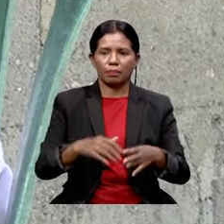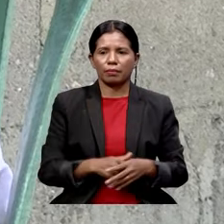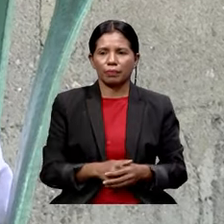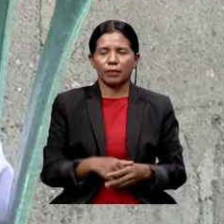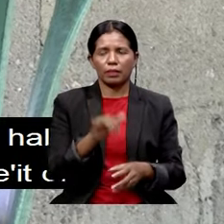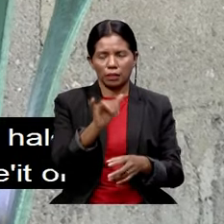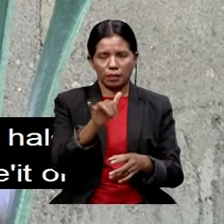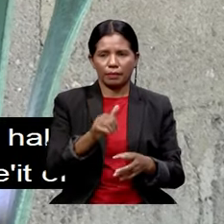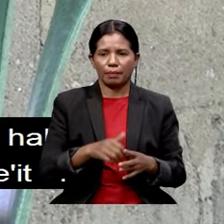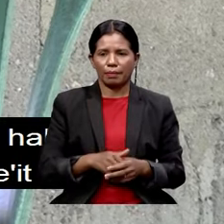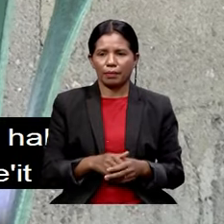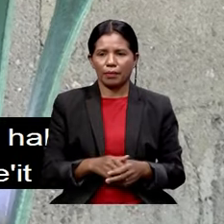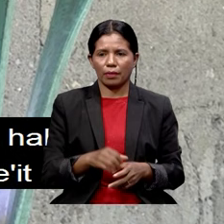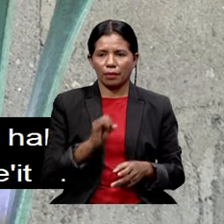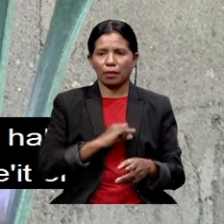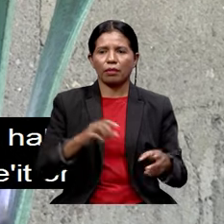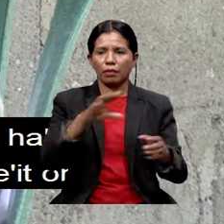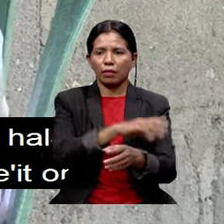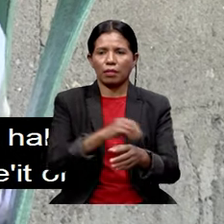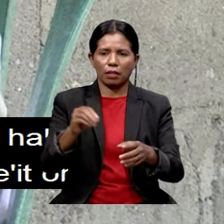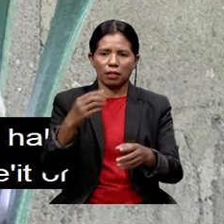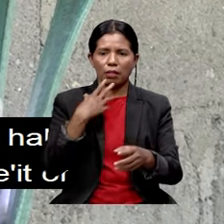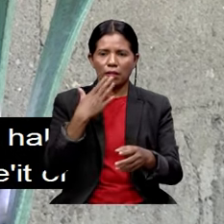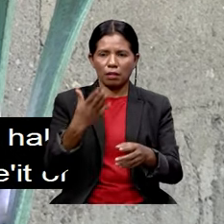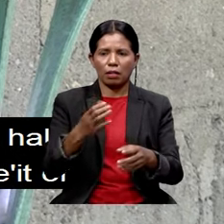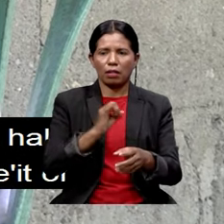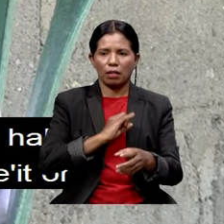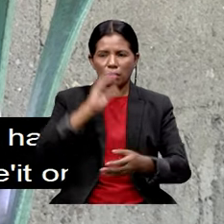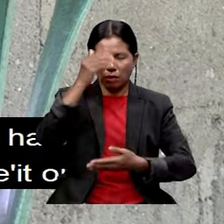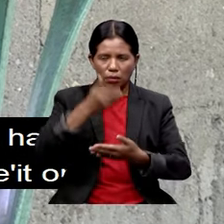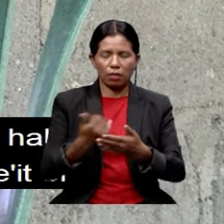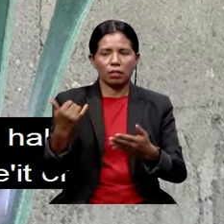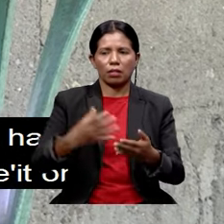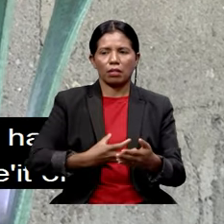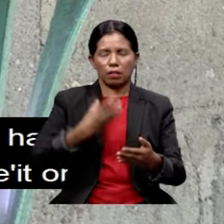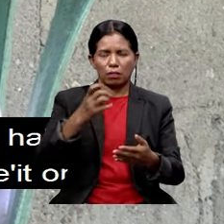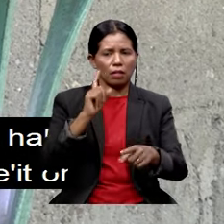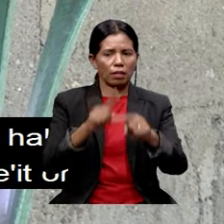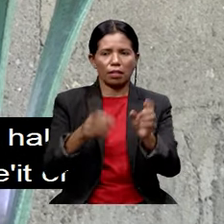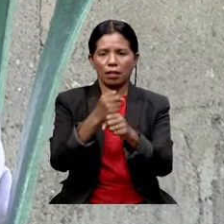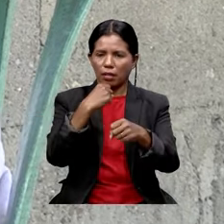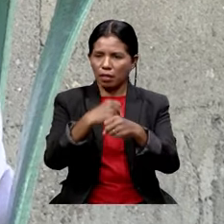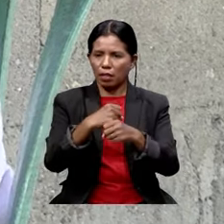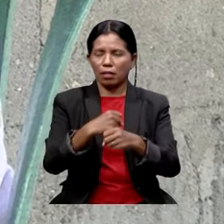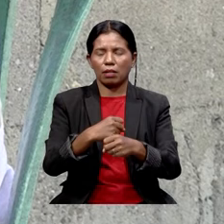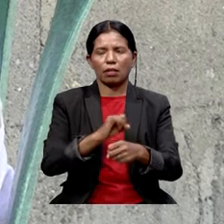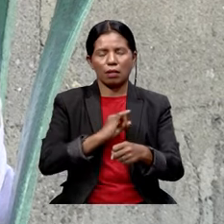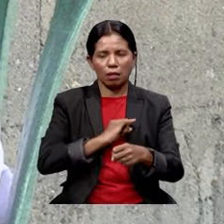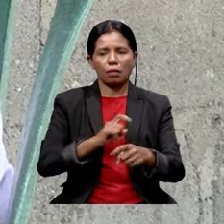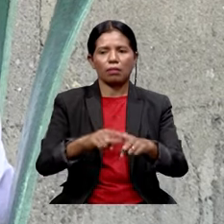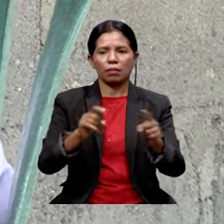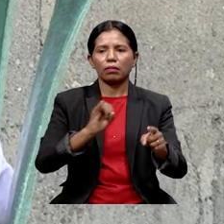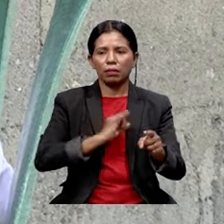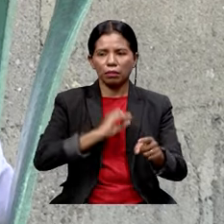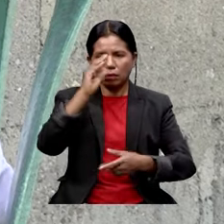hala pala fan ne tena re pia e ka kar ne kule tina ka hi din fai kina e hai hala mchame na me sa tere